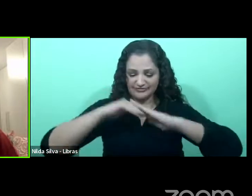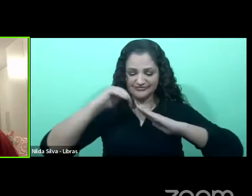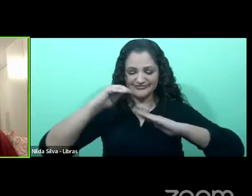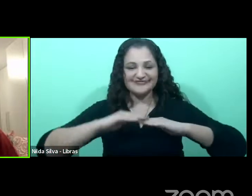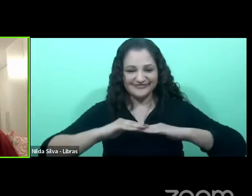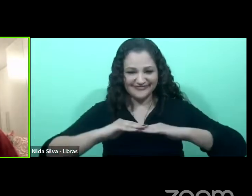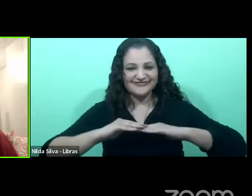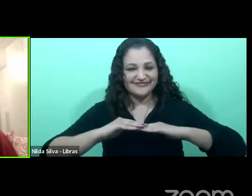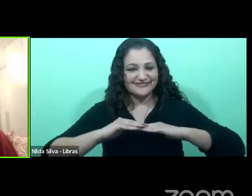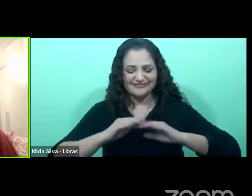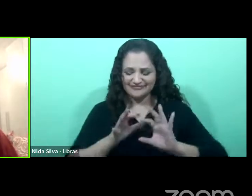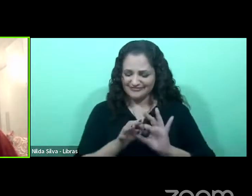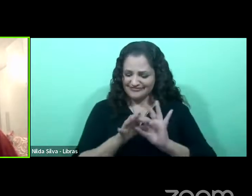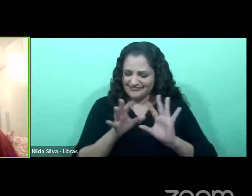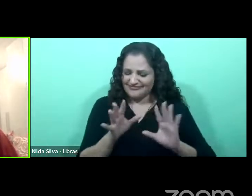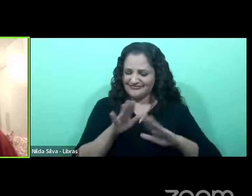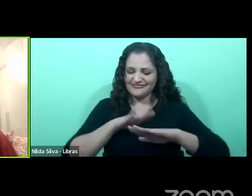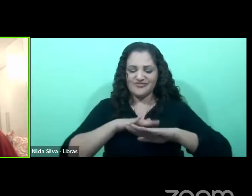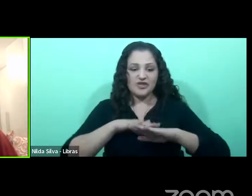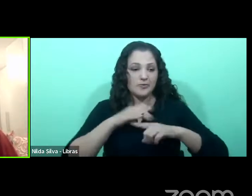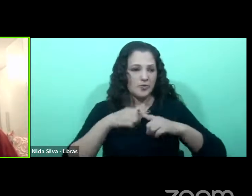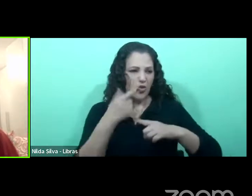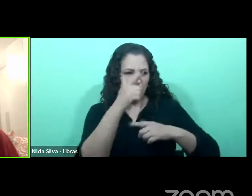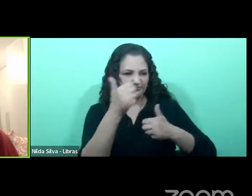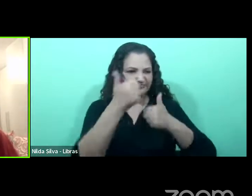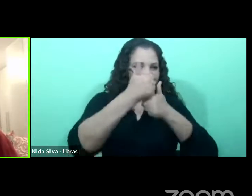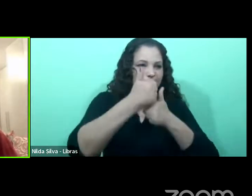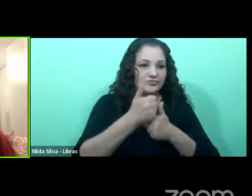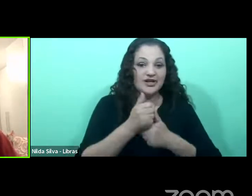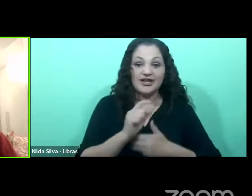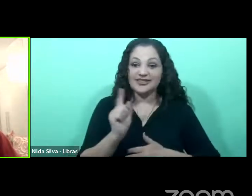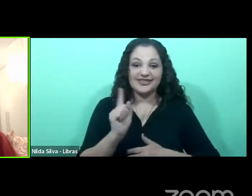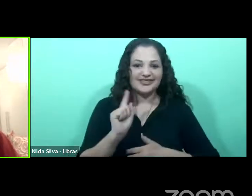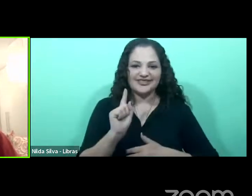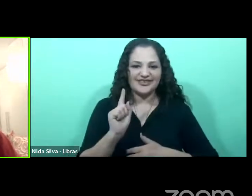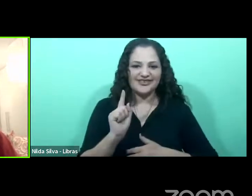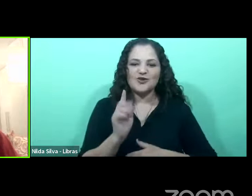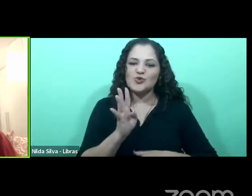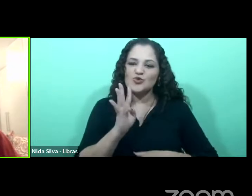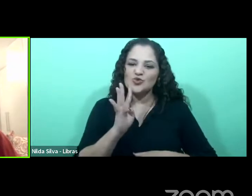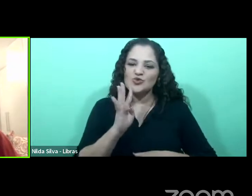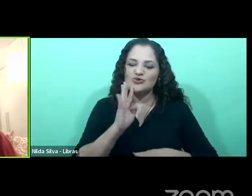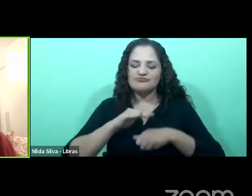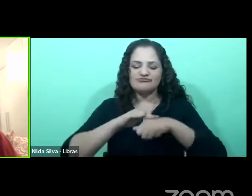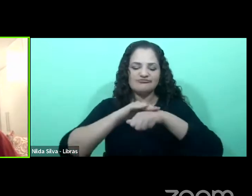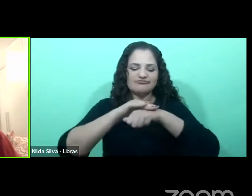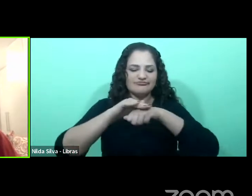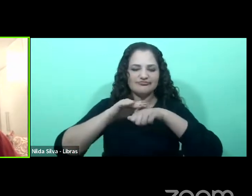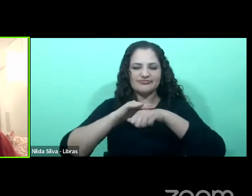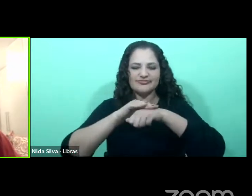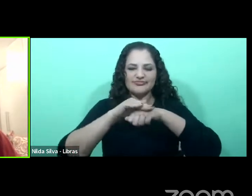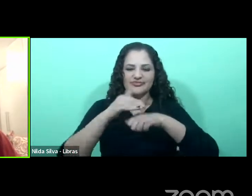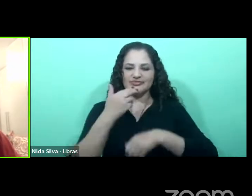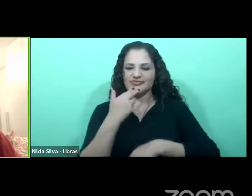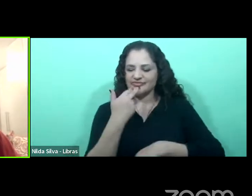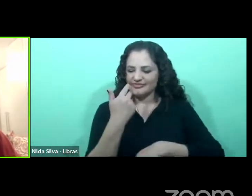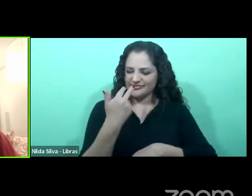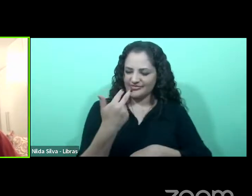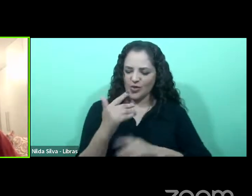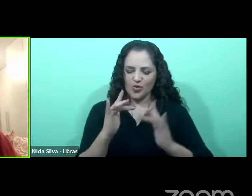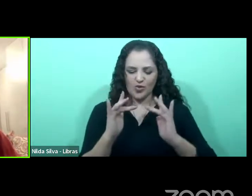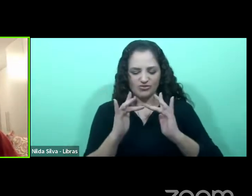lugar do outro, né? Eu só posso conhecê-lo pela linguagem, pela conversa, pelo contato,